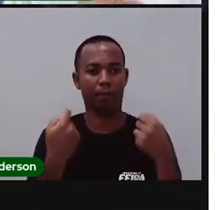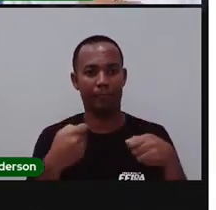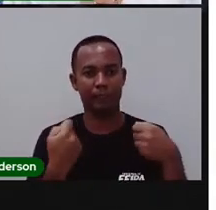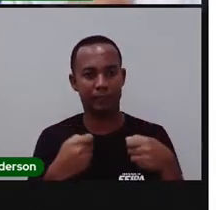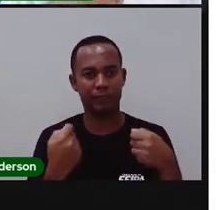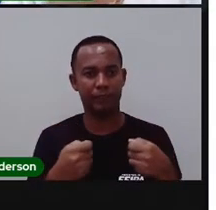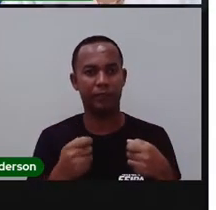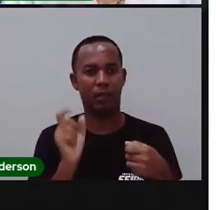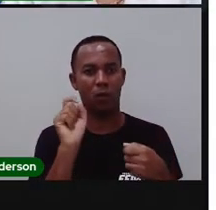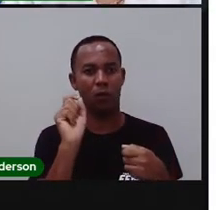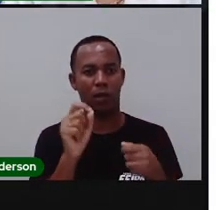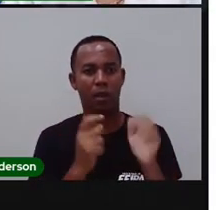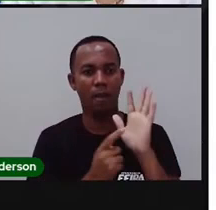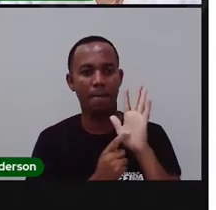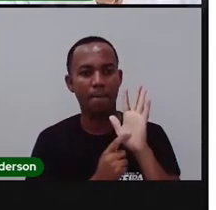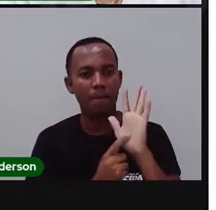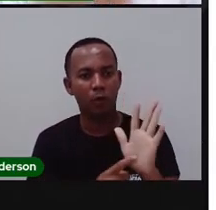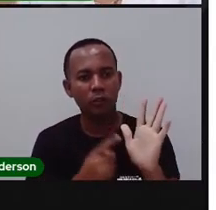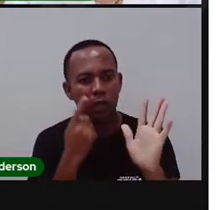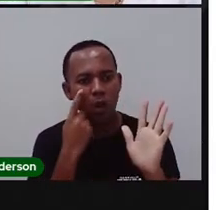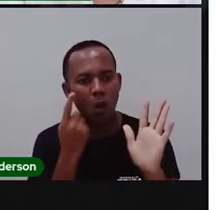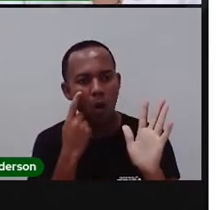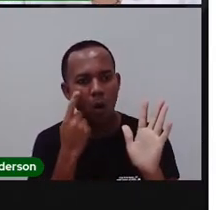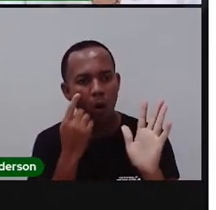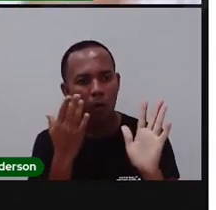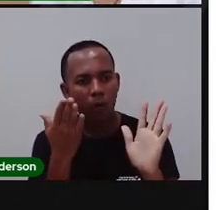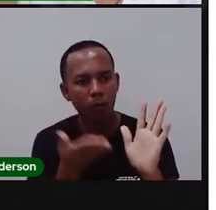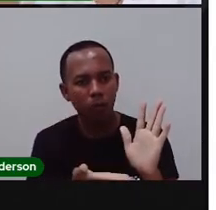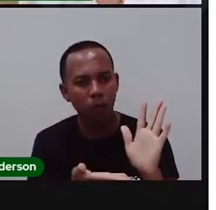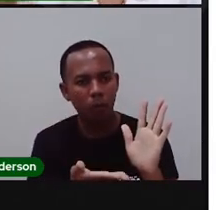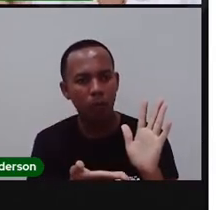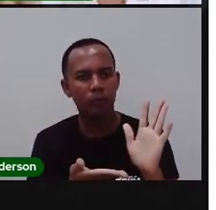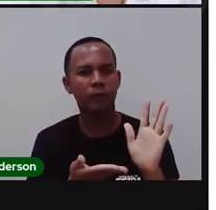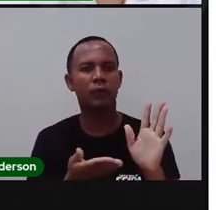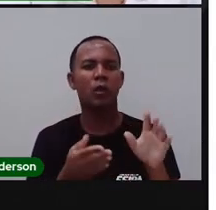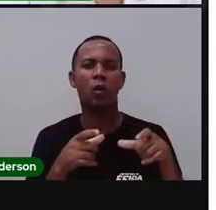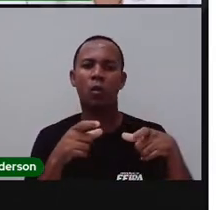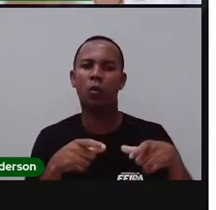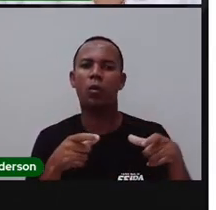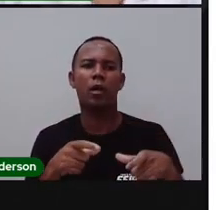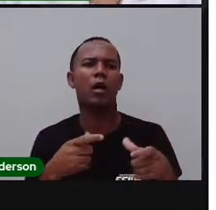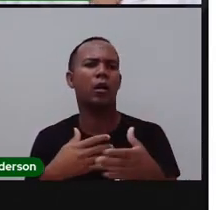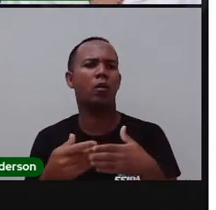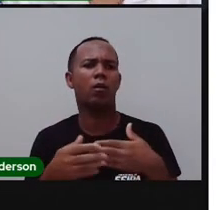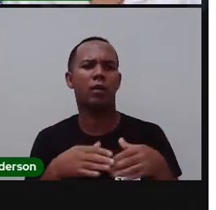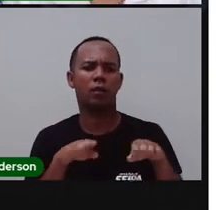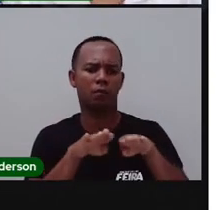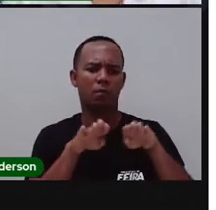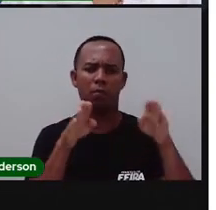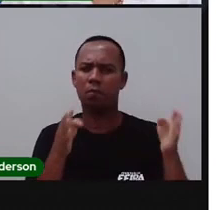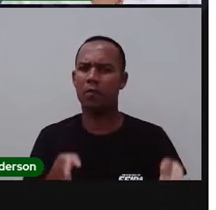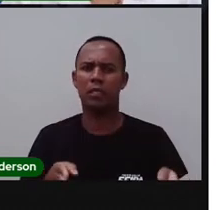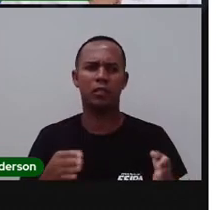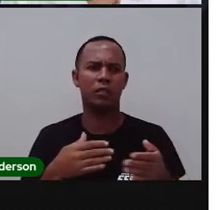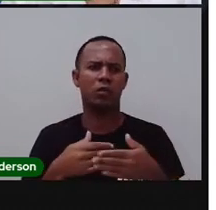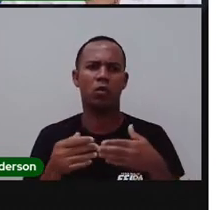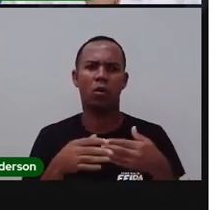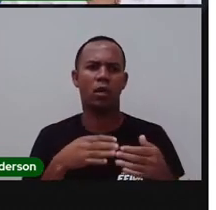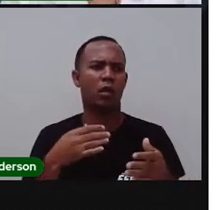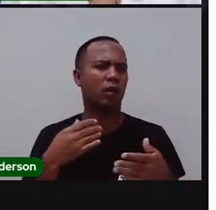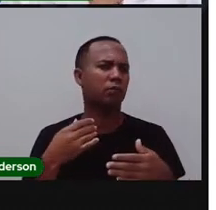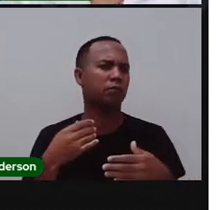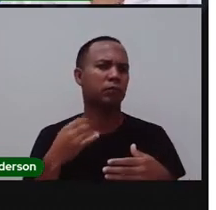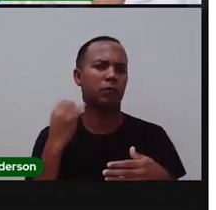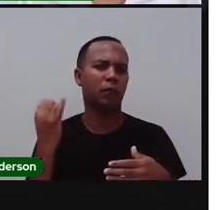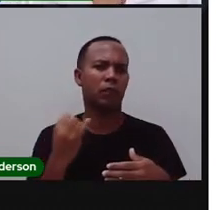comerciante, preciso mostrar o meu produto. Em lona, na tábua que ele mostra aqui, mesa, manga, não importa.